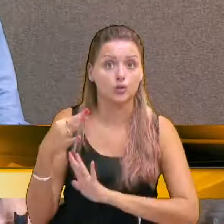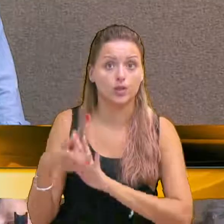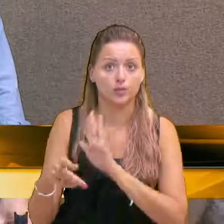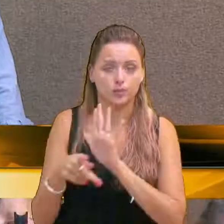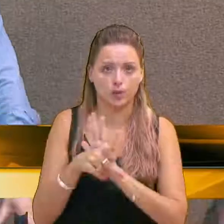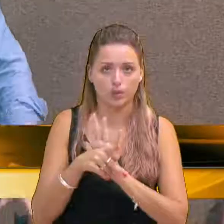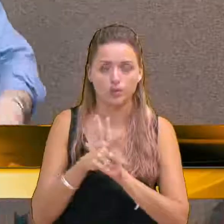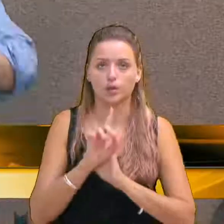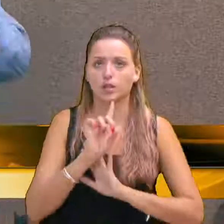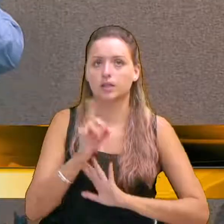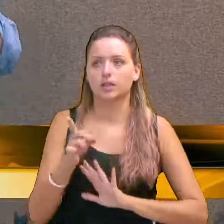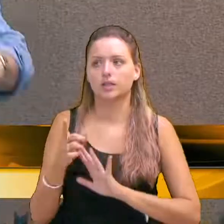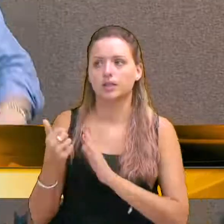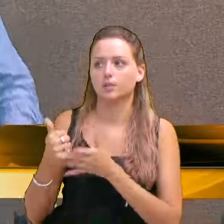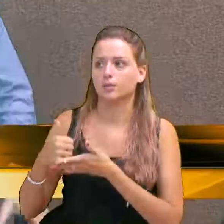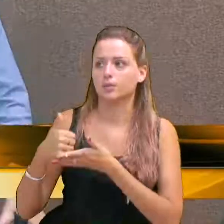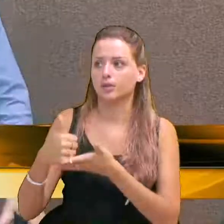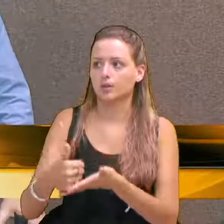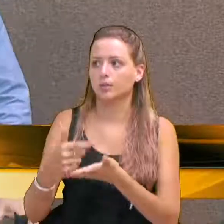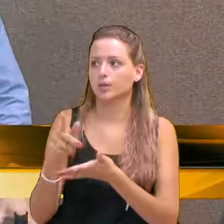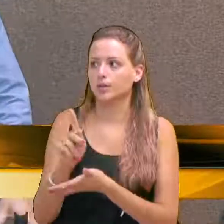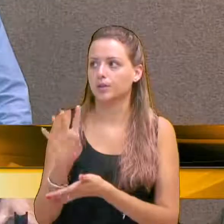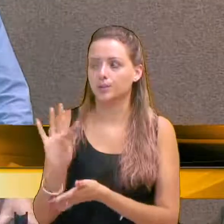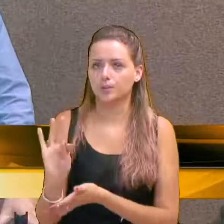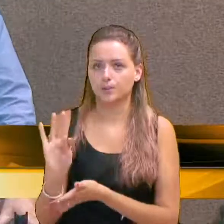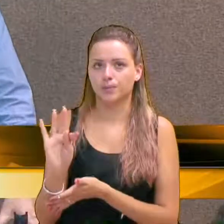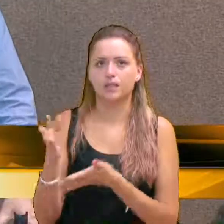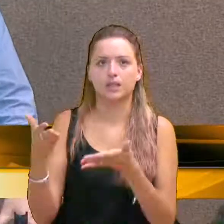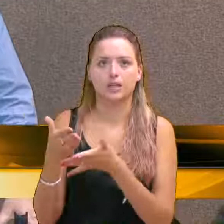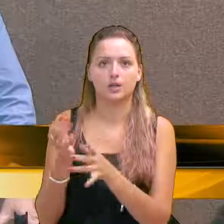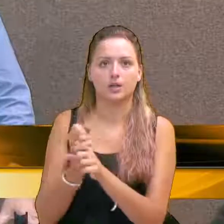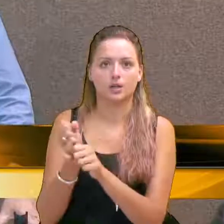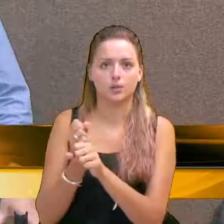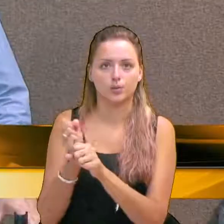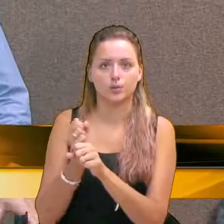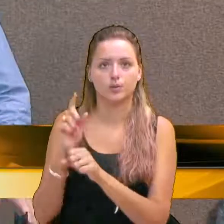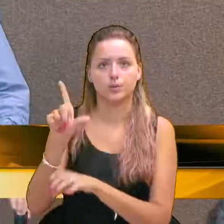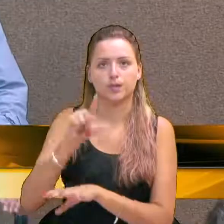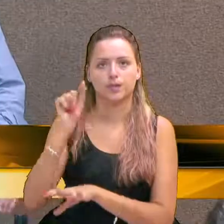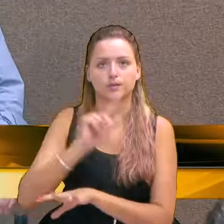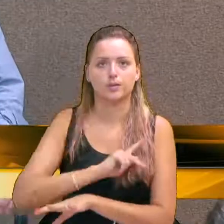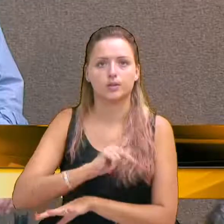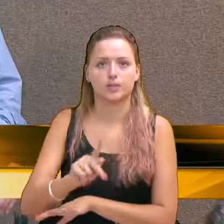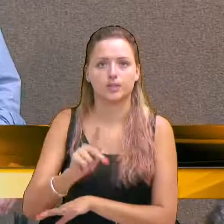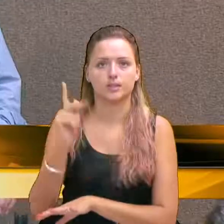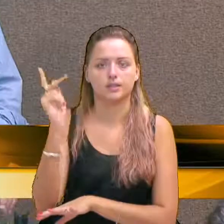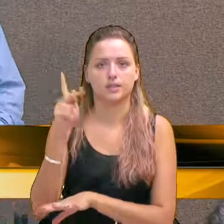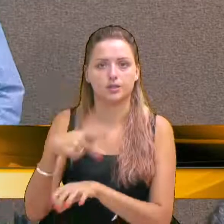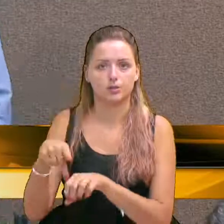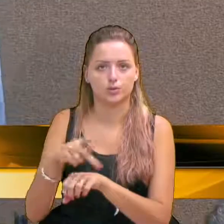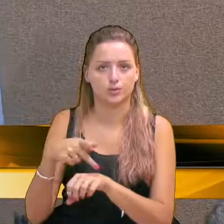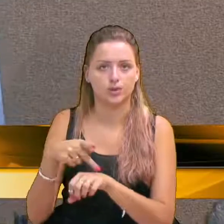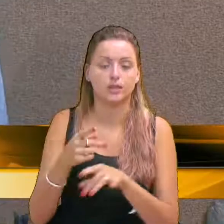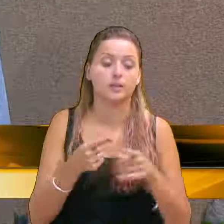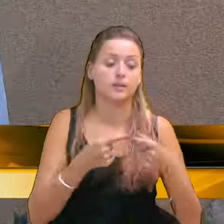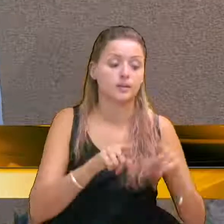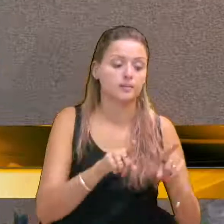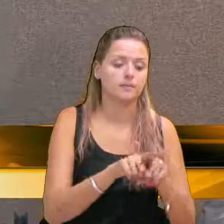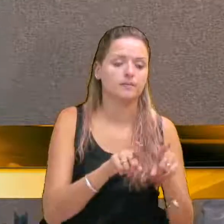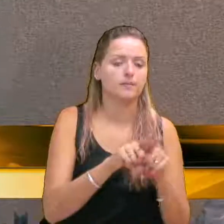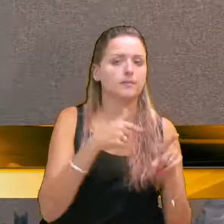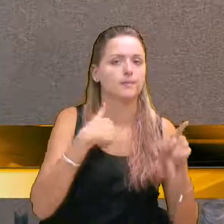não estará de braços dados com os petistas neste ano na eleição para a presidência da República. Mas também me